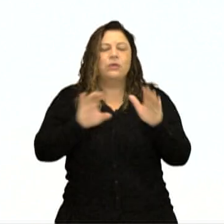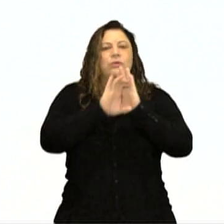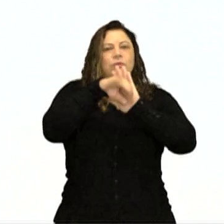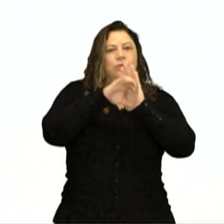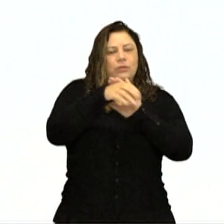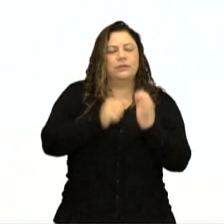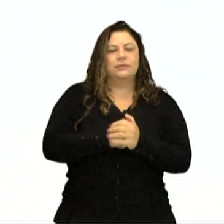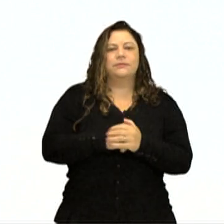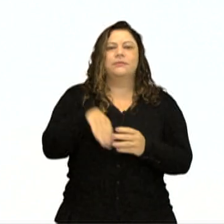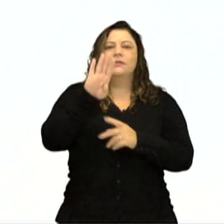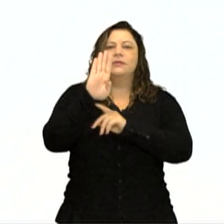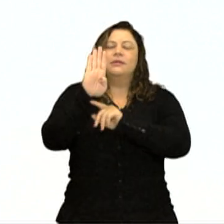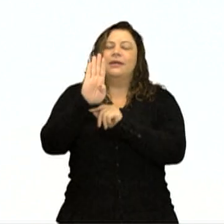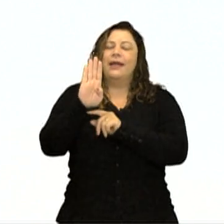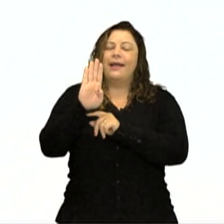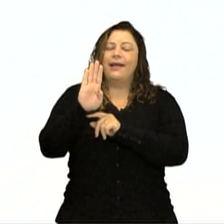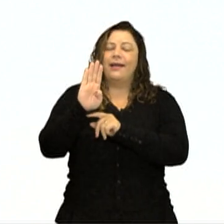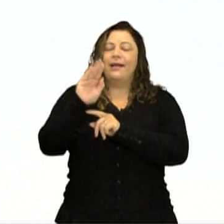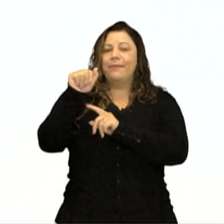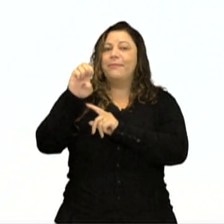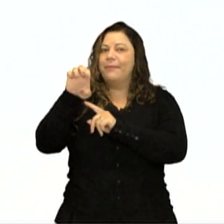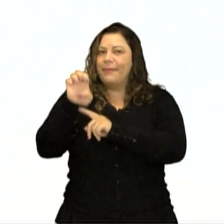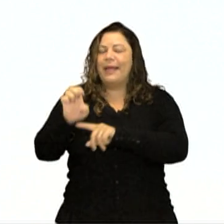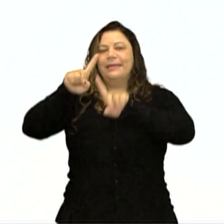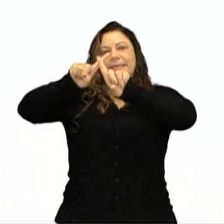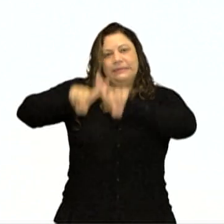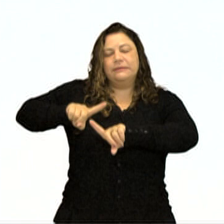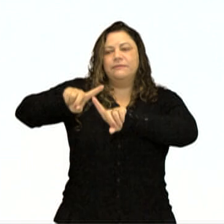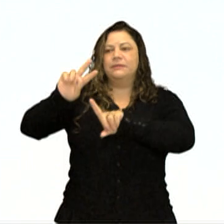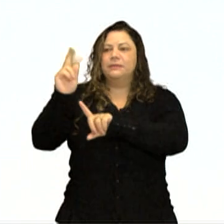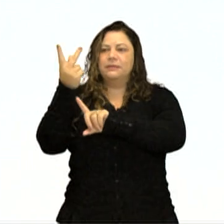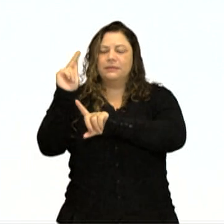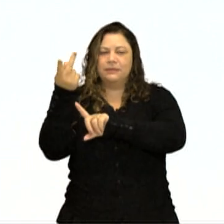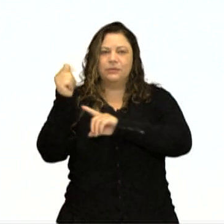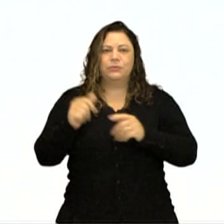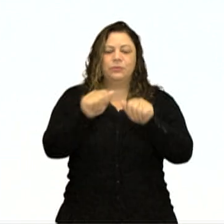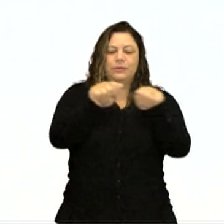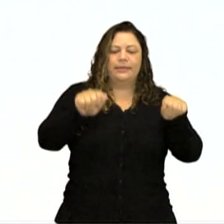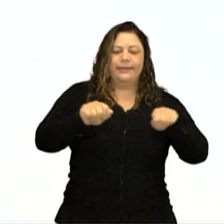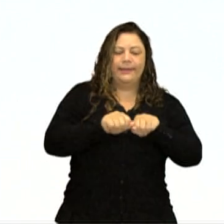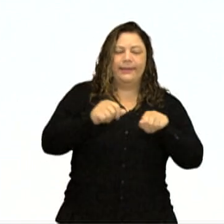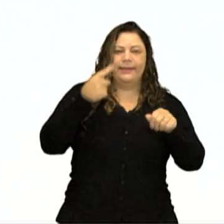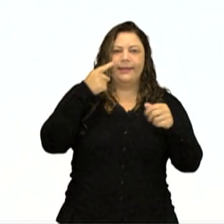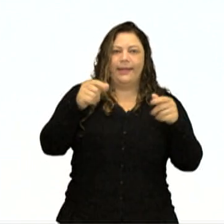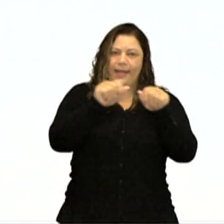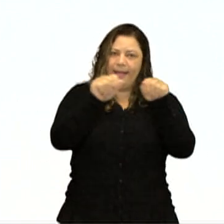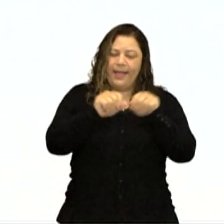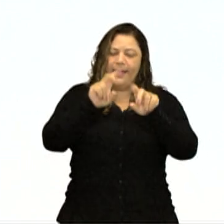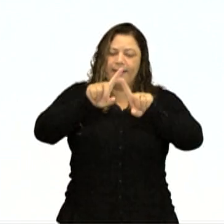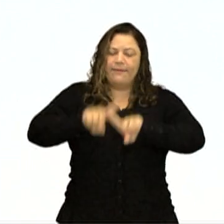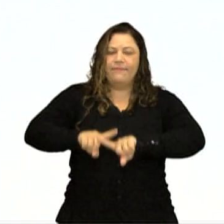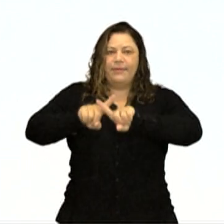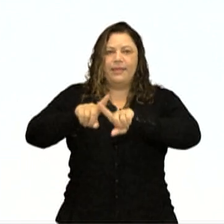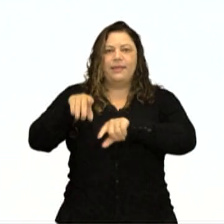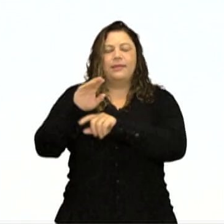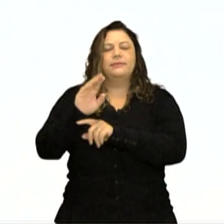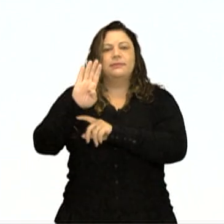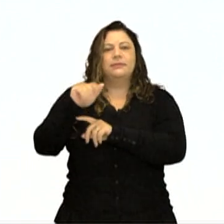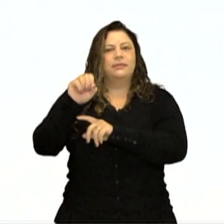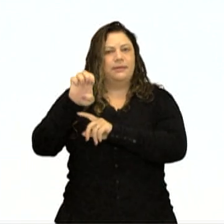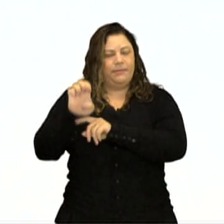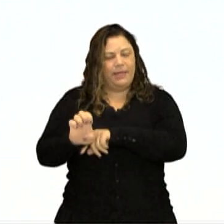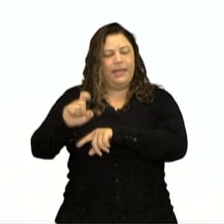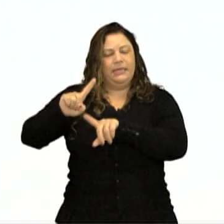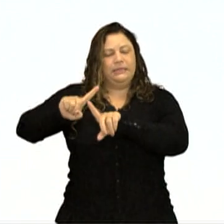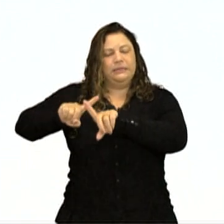conceito, área da base vezes altura, mas sobre os outros vamos conversar depois. O volume do cilindro, a área da base vezes altura, a área da base, como a gente